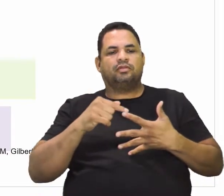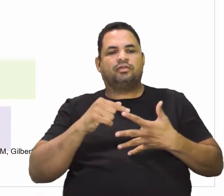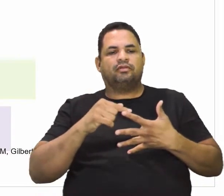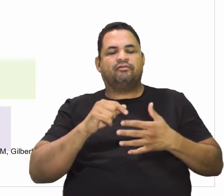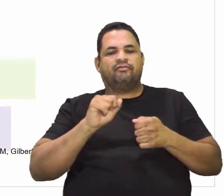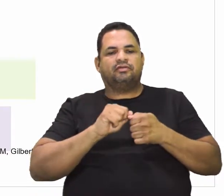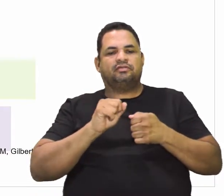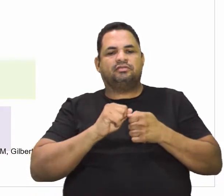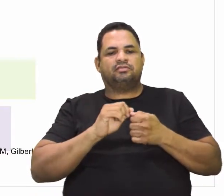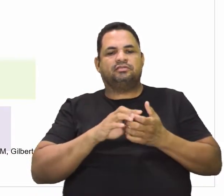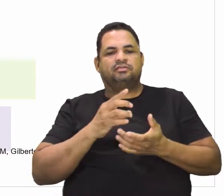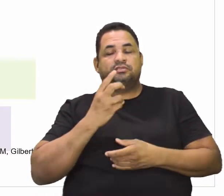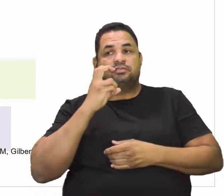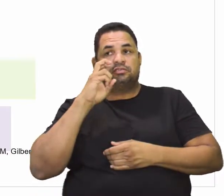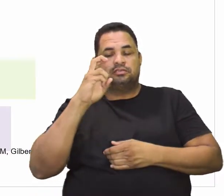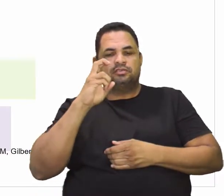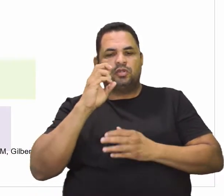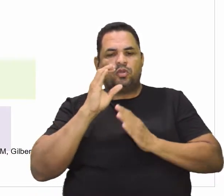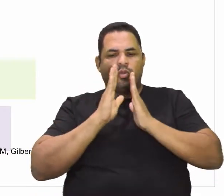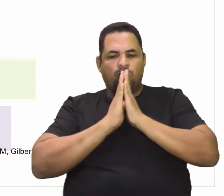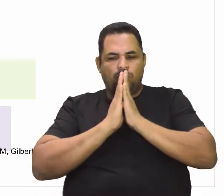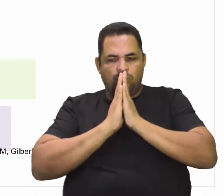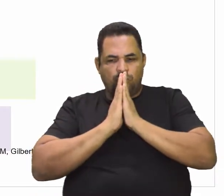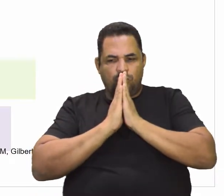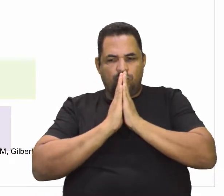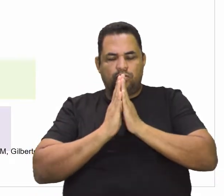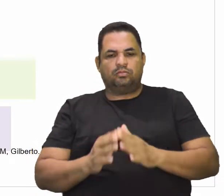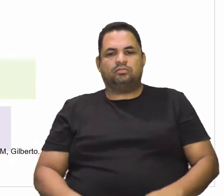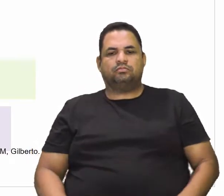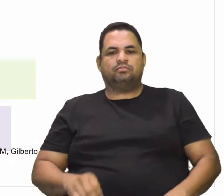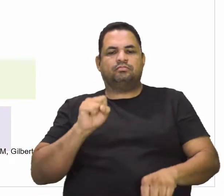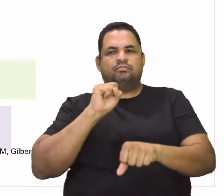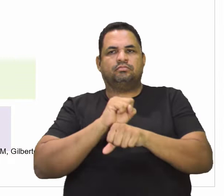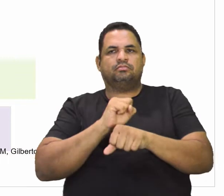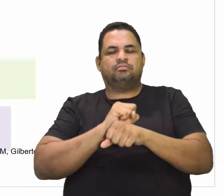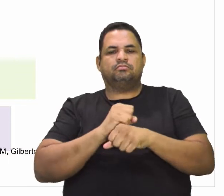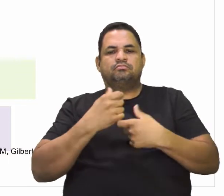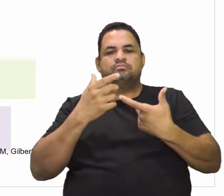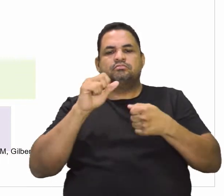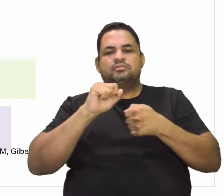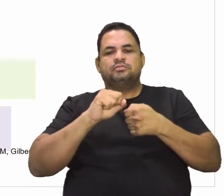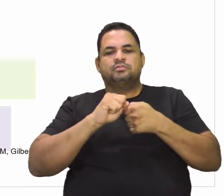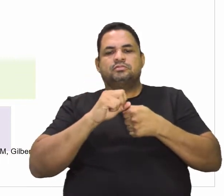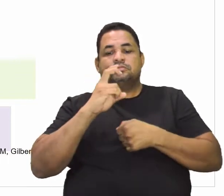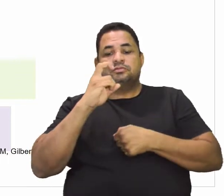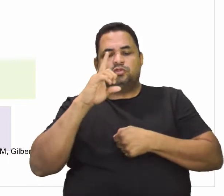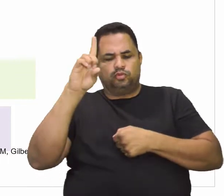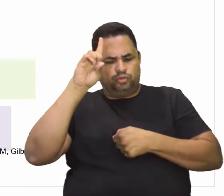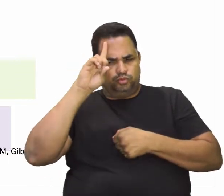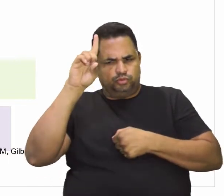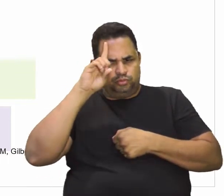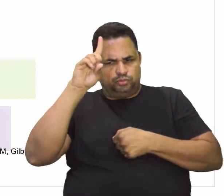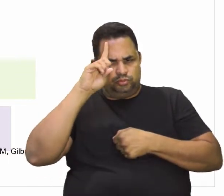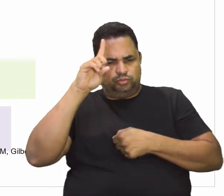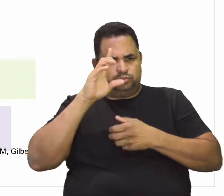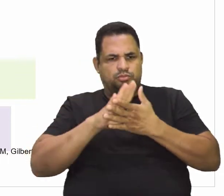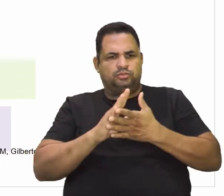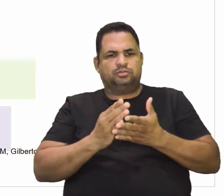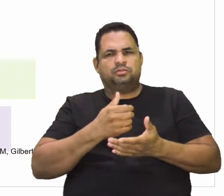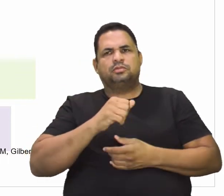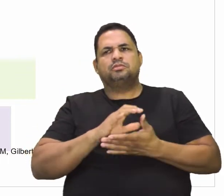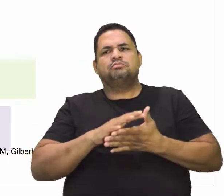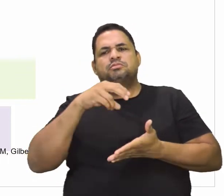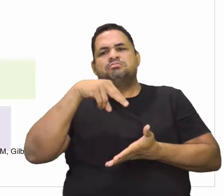orações diárias. Lembra que eu falei para vocês que eles param onde eles estiverem para fazer essas 5 orações diárias? Começa de